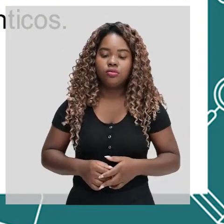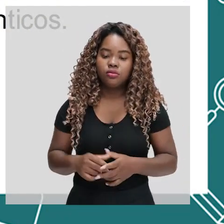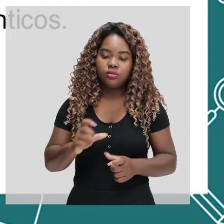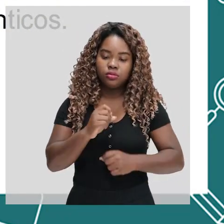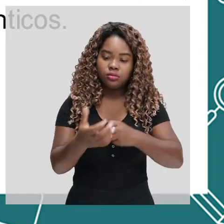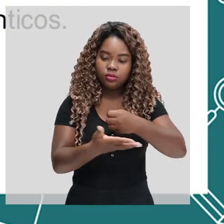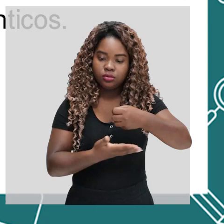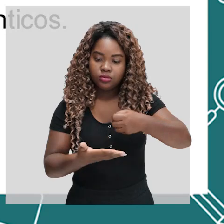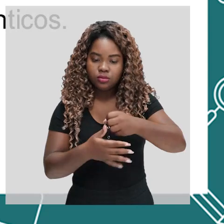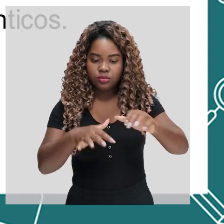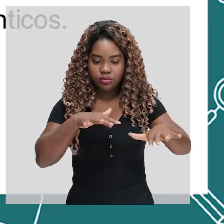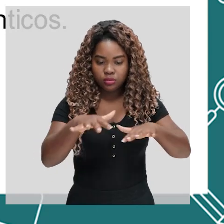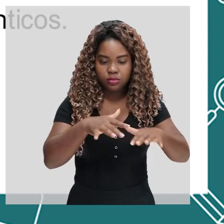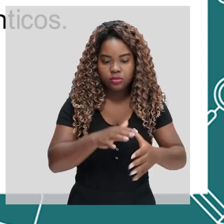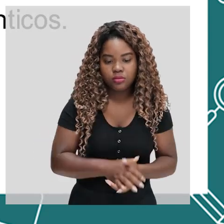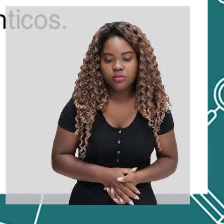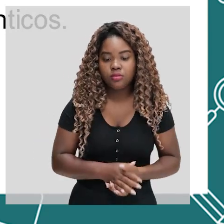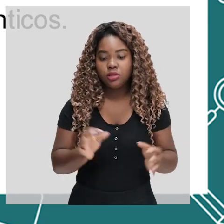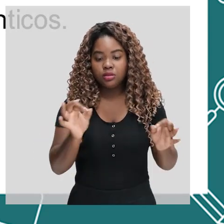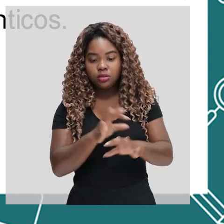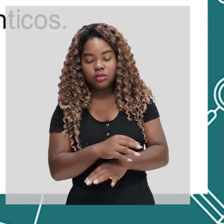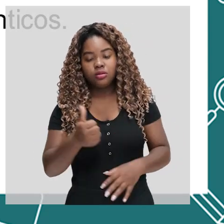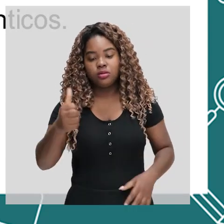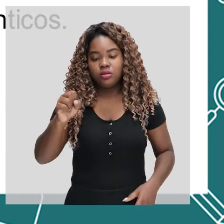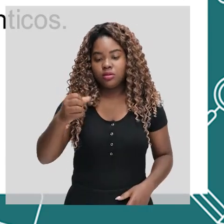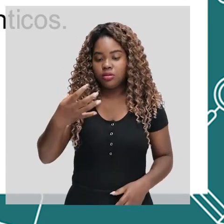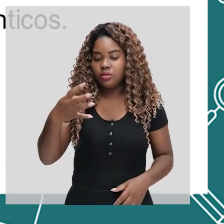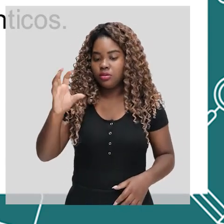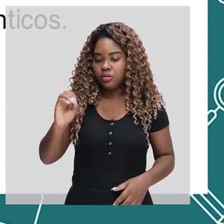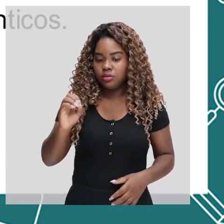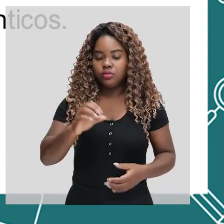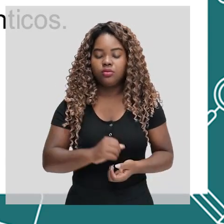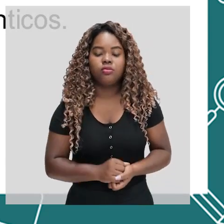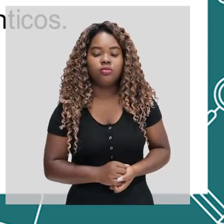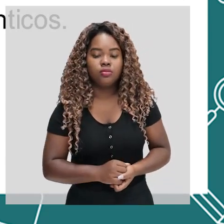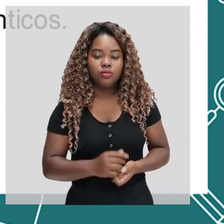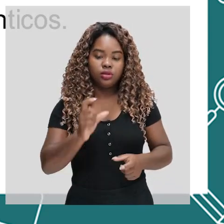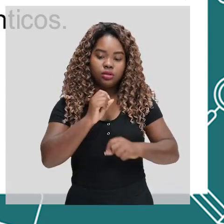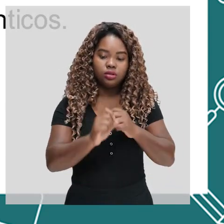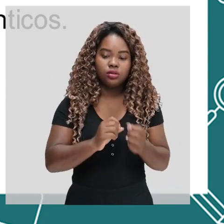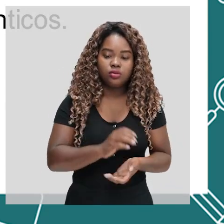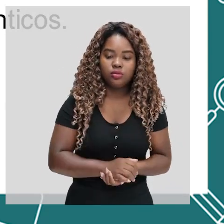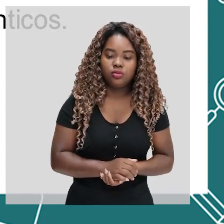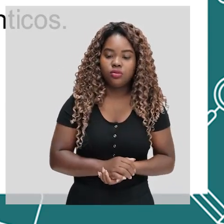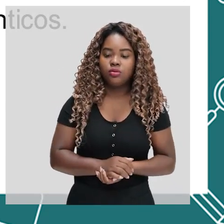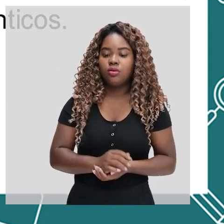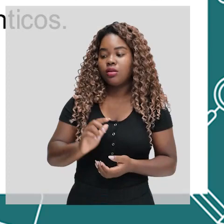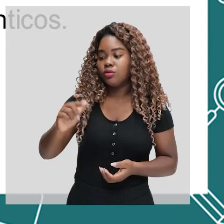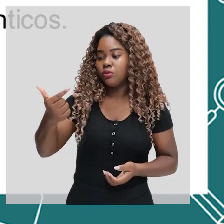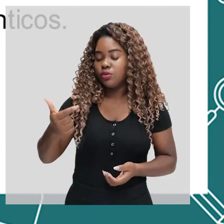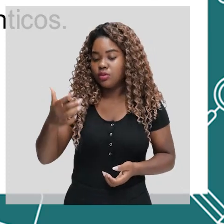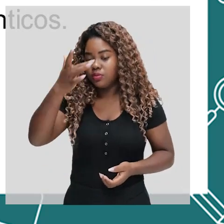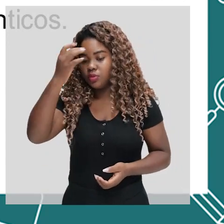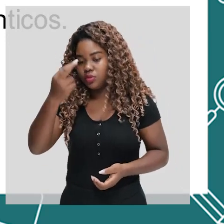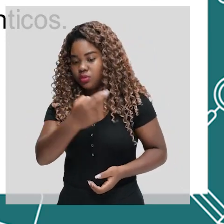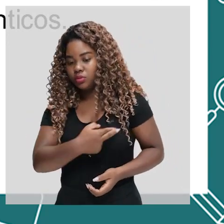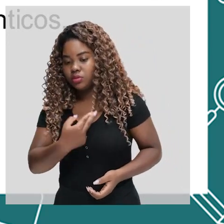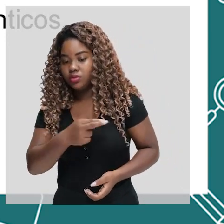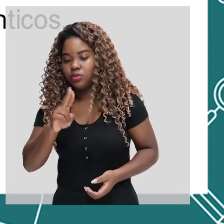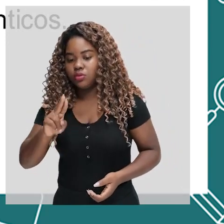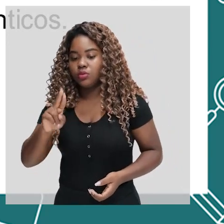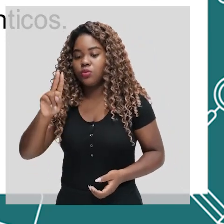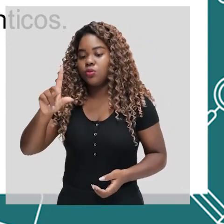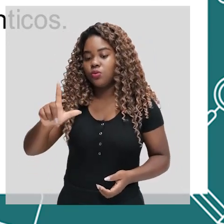as bases do movimento que acaba em 1840 para dar lugar aos ultra-românticos os